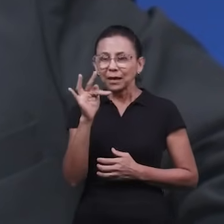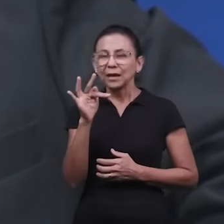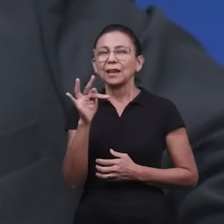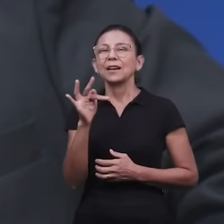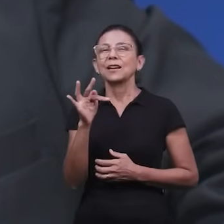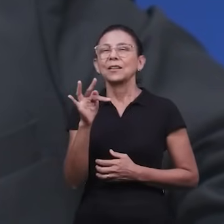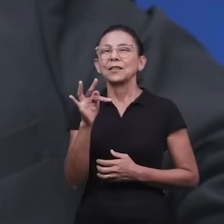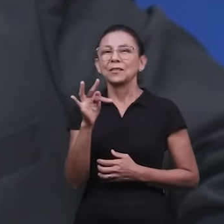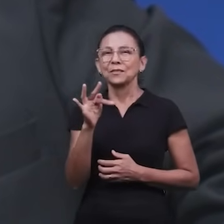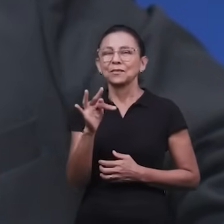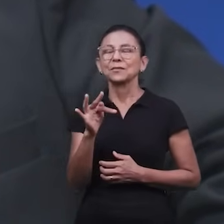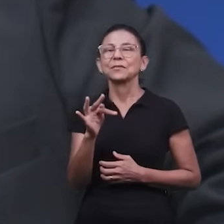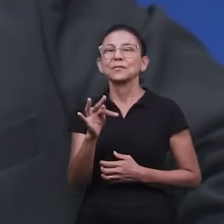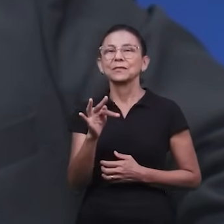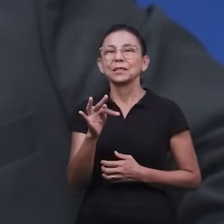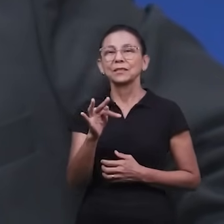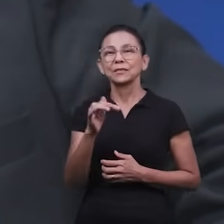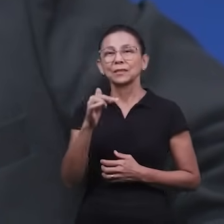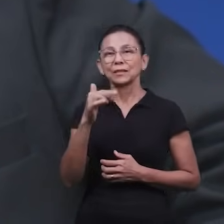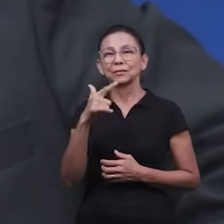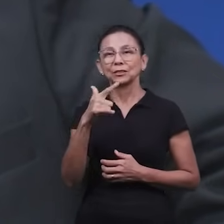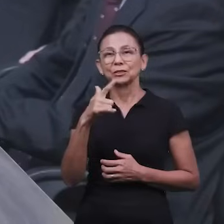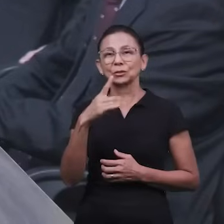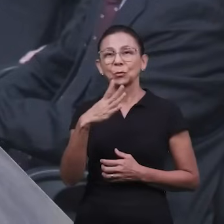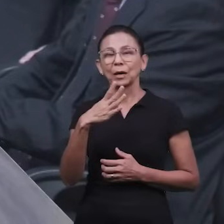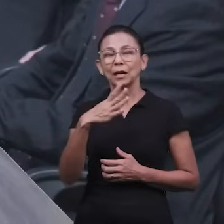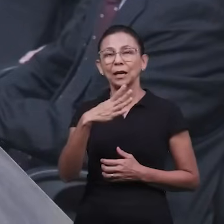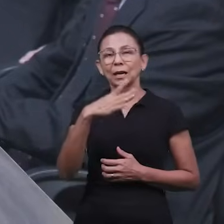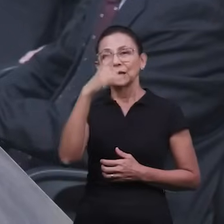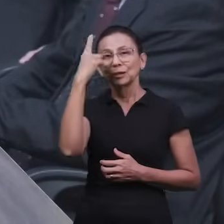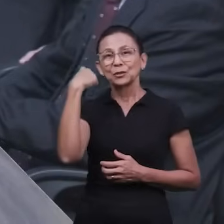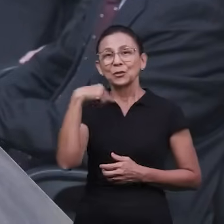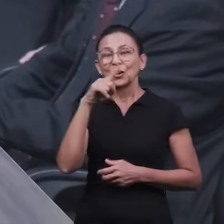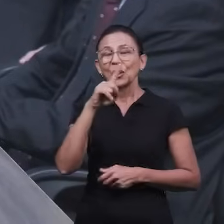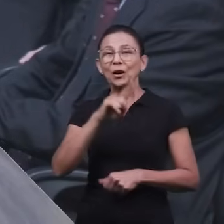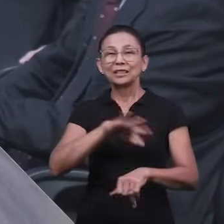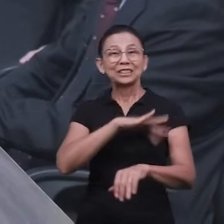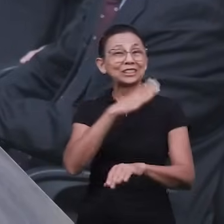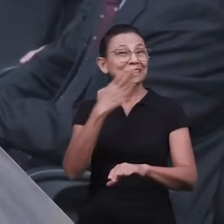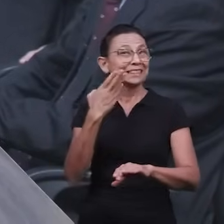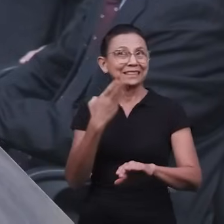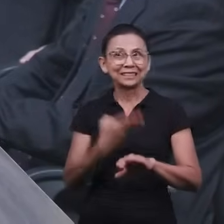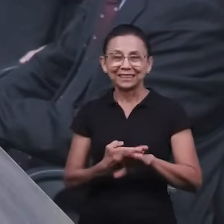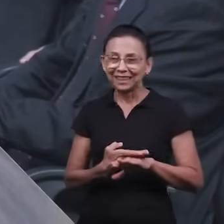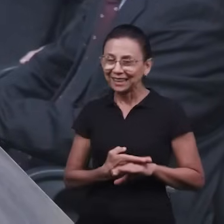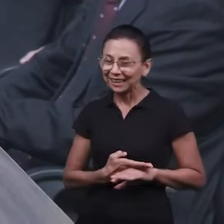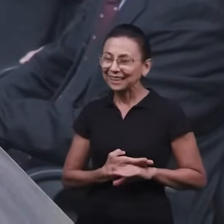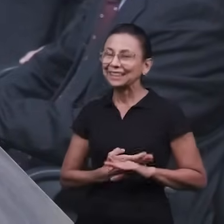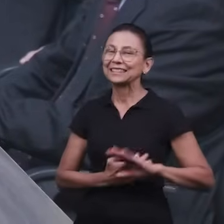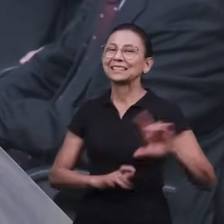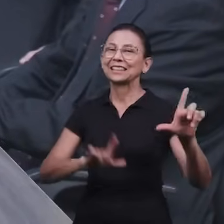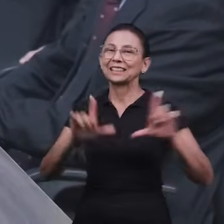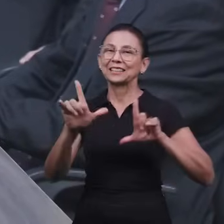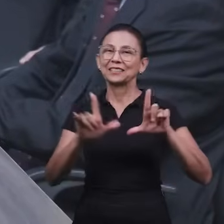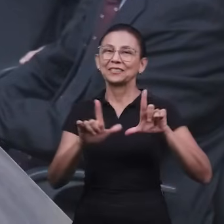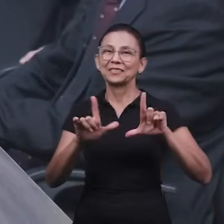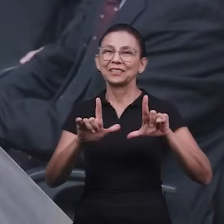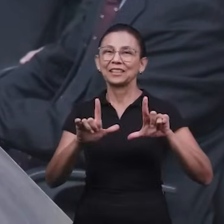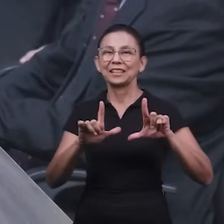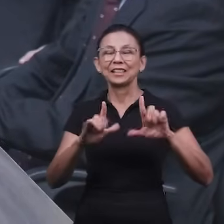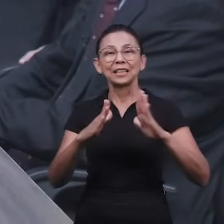praticamente 24 horas. Então a TV da irmã, ela não vai servir só para assistir culto no YouTube, ela vai